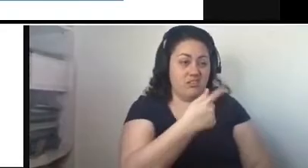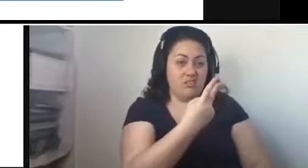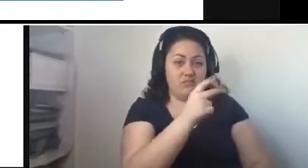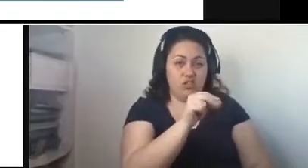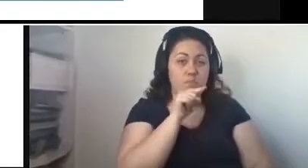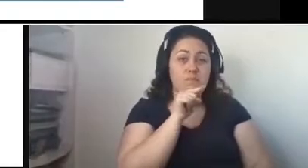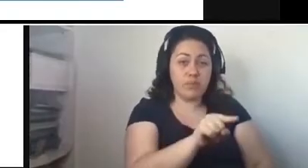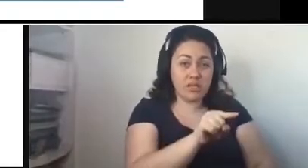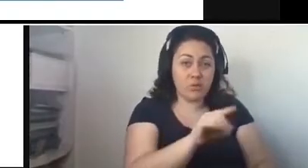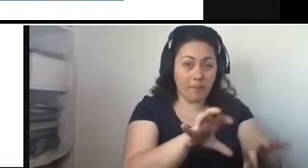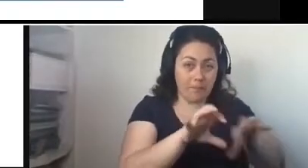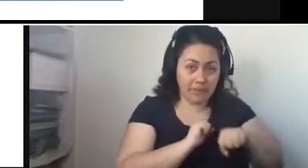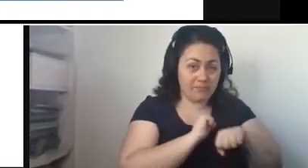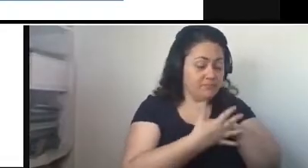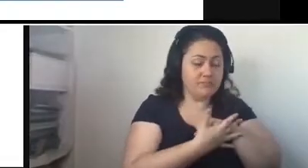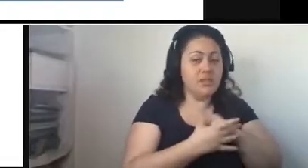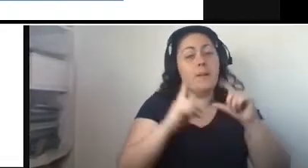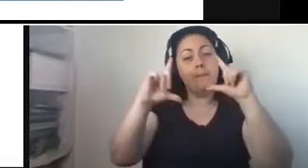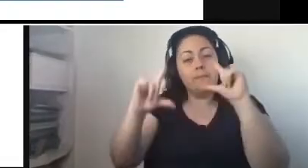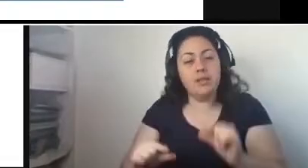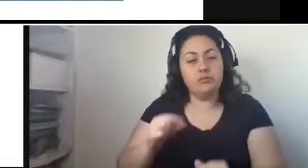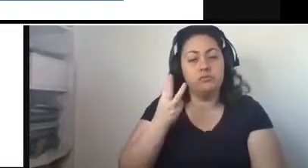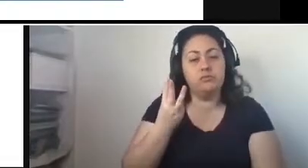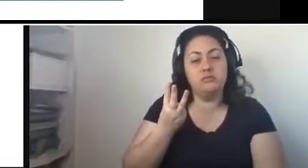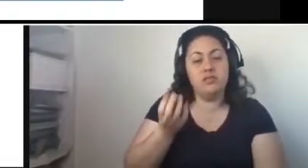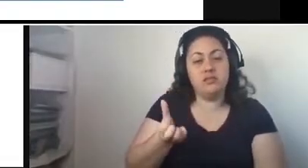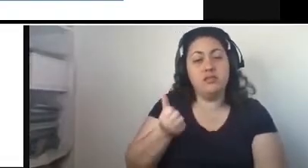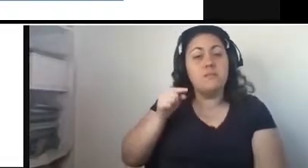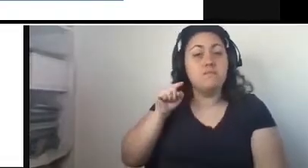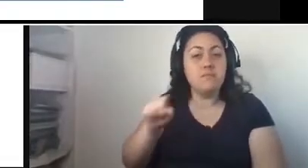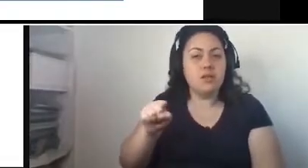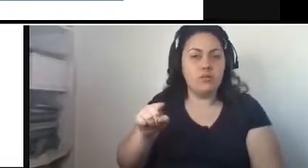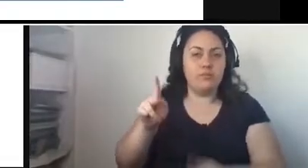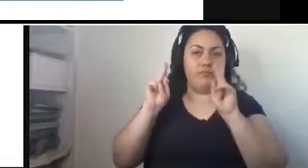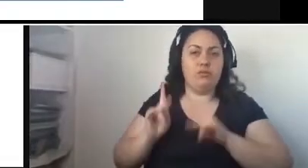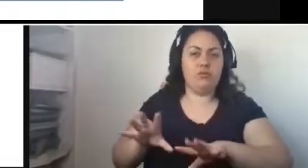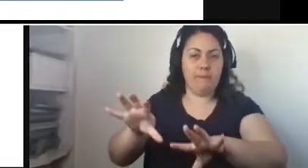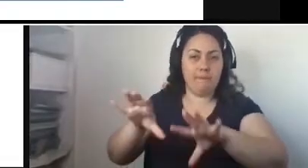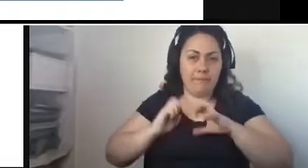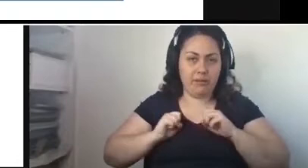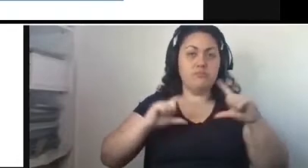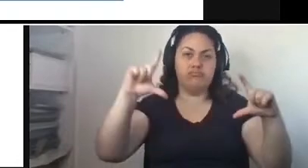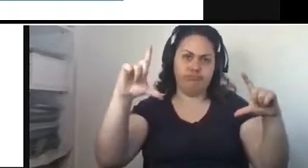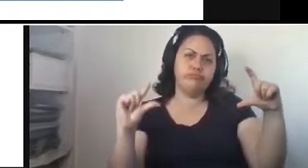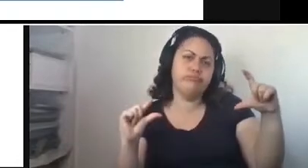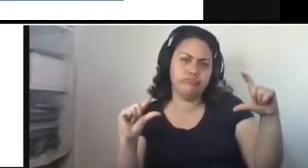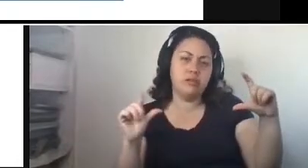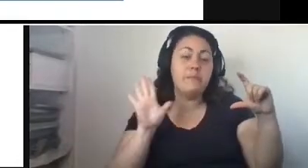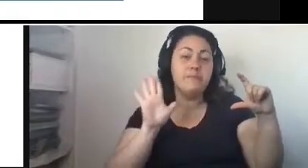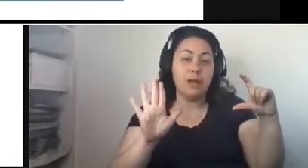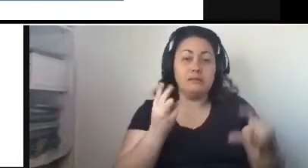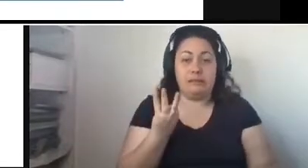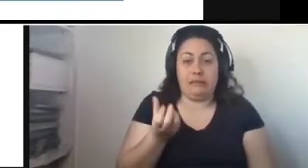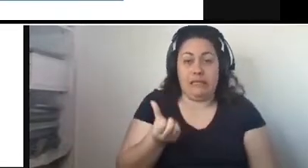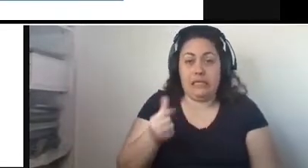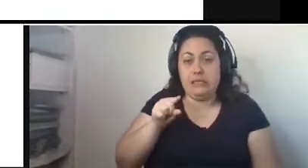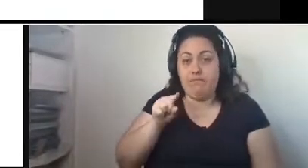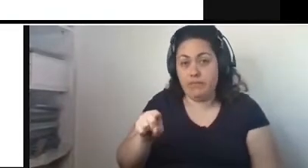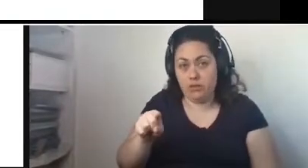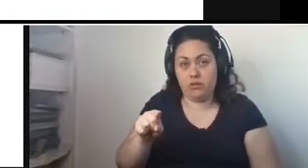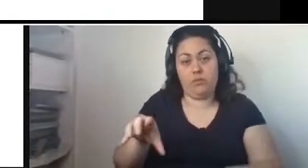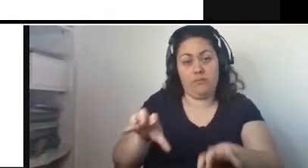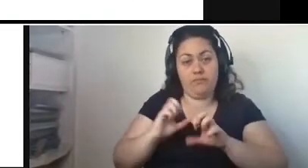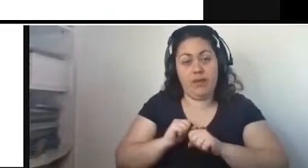36 mil casos, o que é uma redução considerável. No entanto, 36 mil casos é muito mais do que os